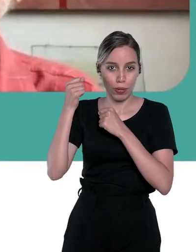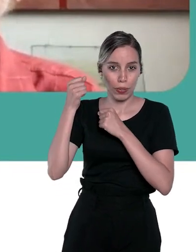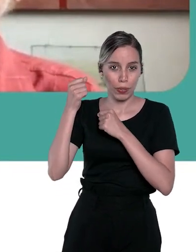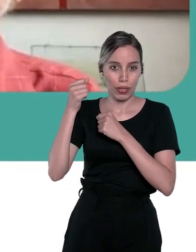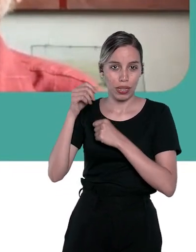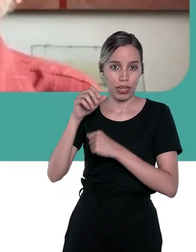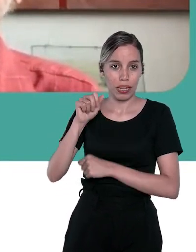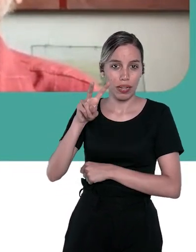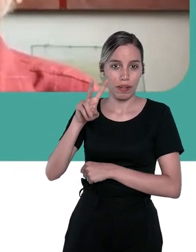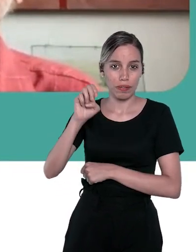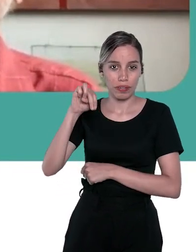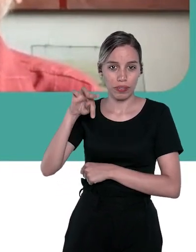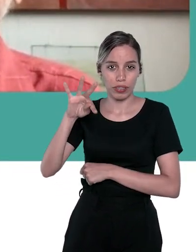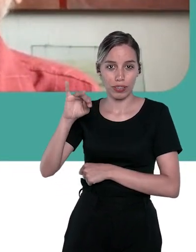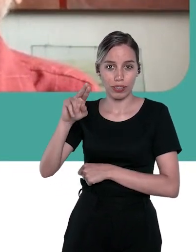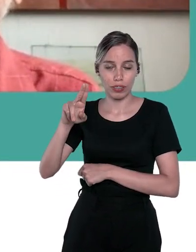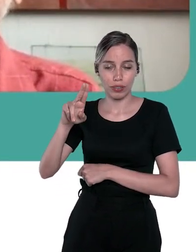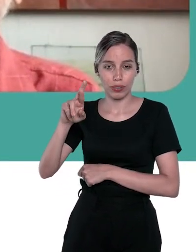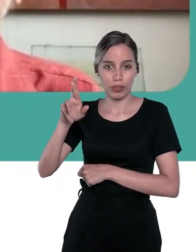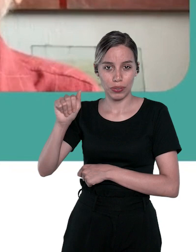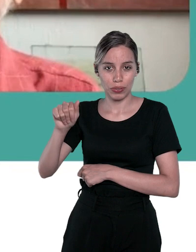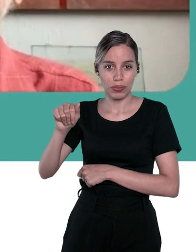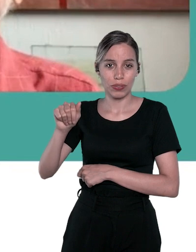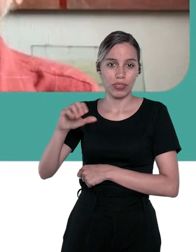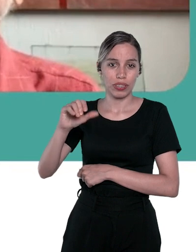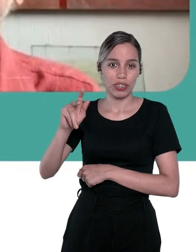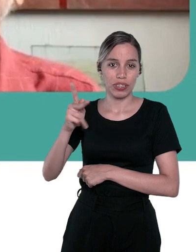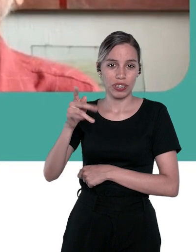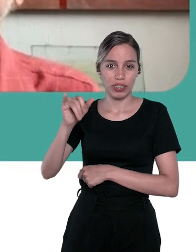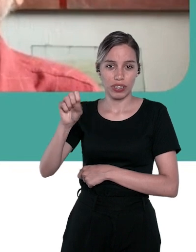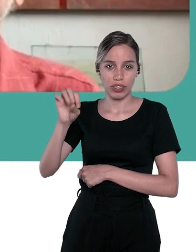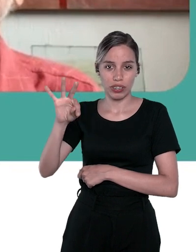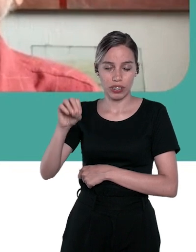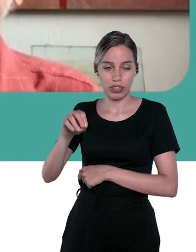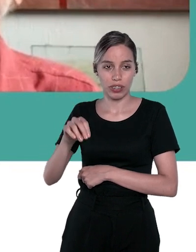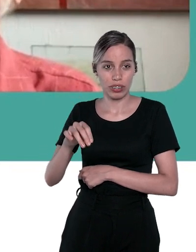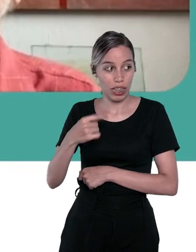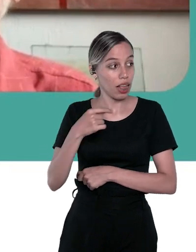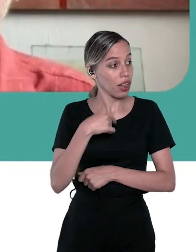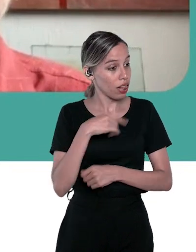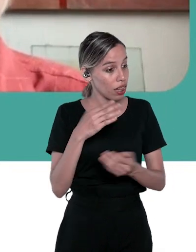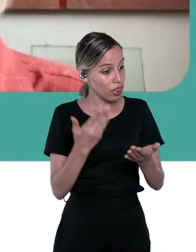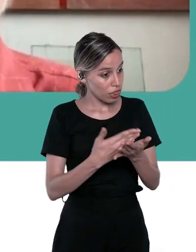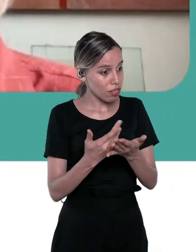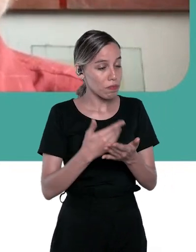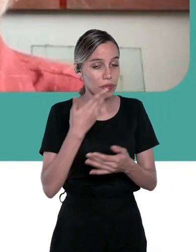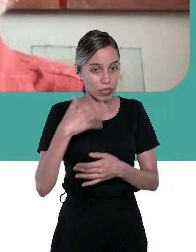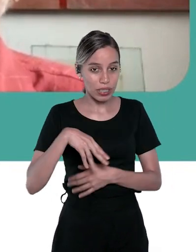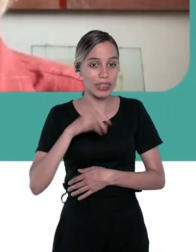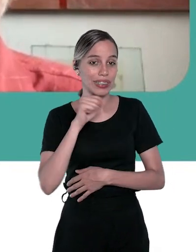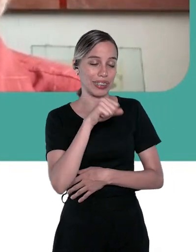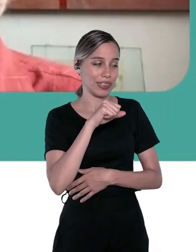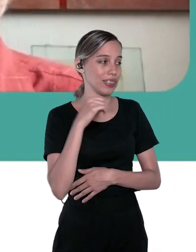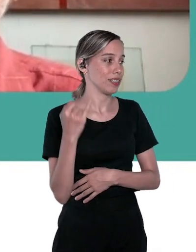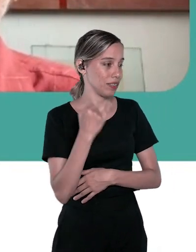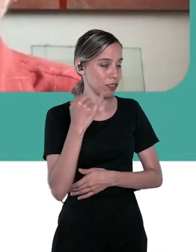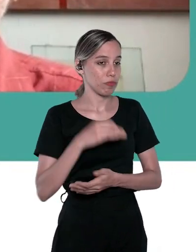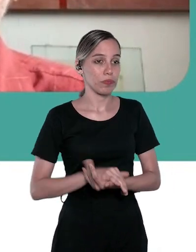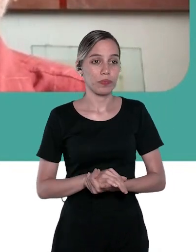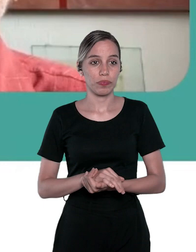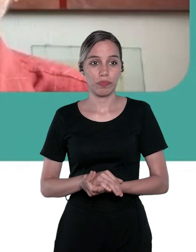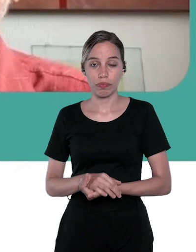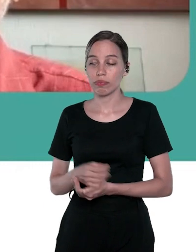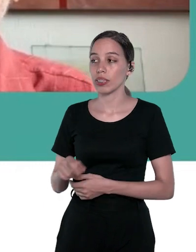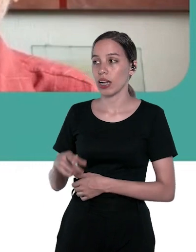a borboleta Coleção Tíbia. Vagalume, que eu lembro, li a Coleção Vagalume inteira. A Vagalume, pois é. Ela foi muito importante